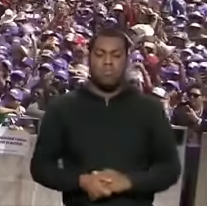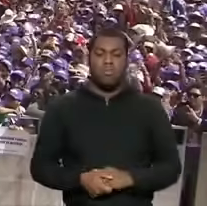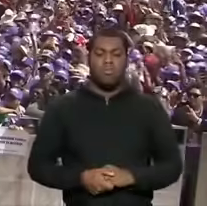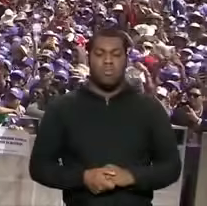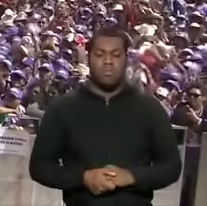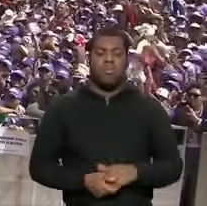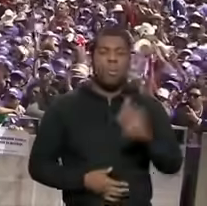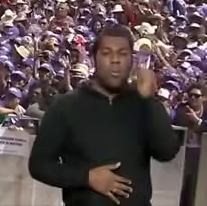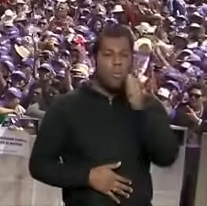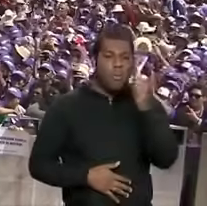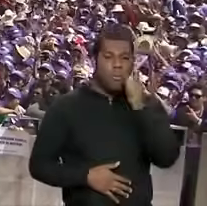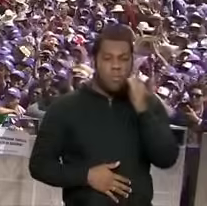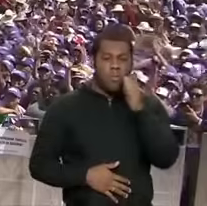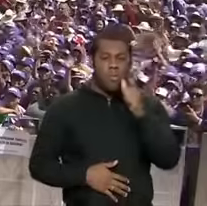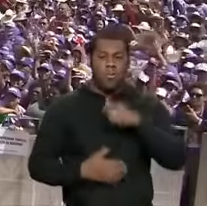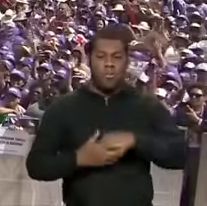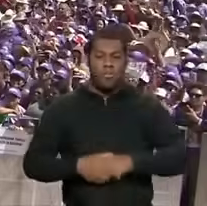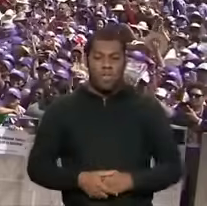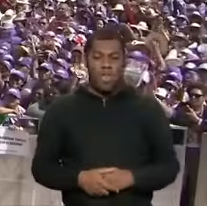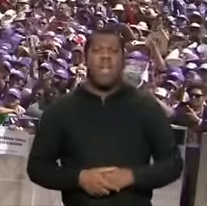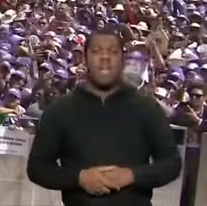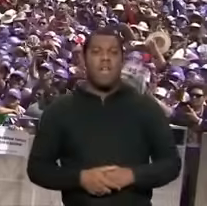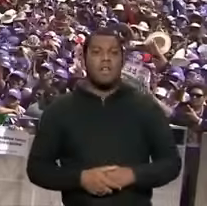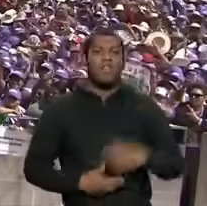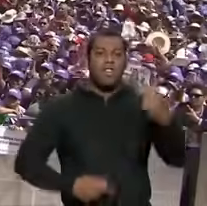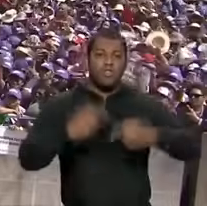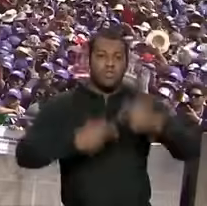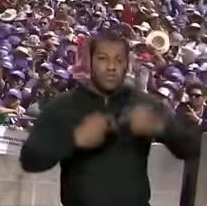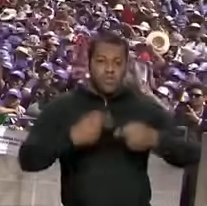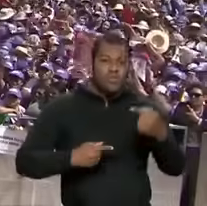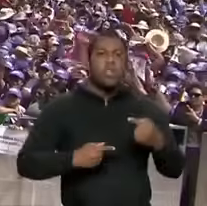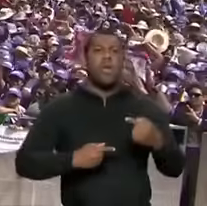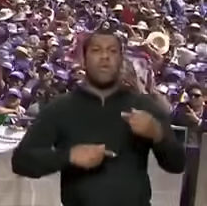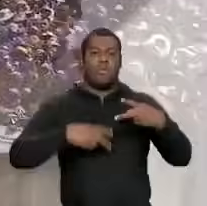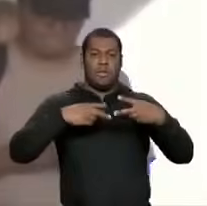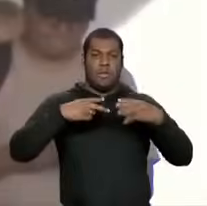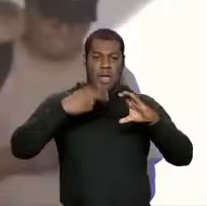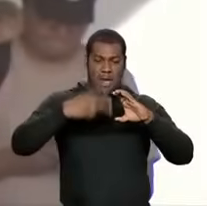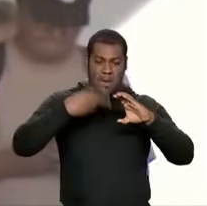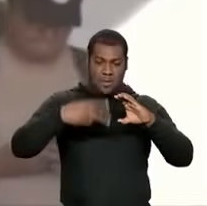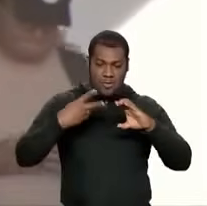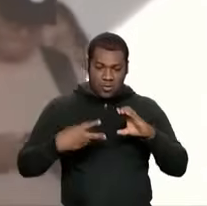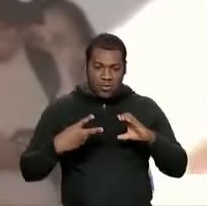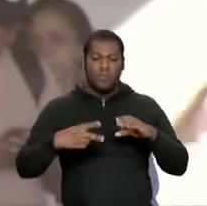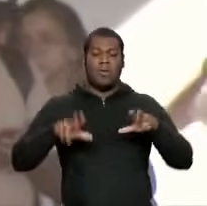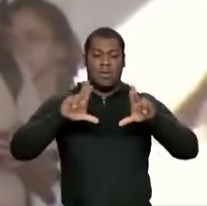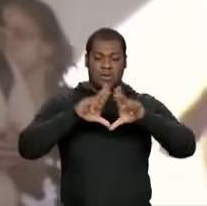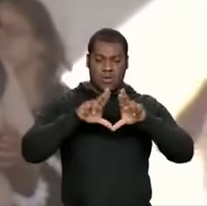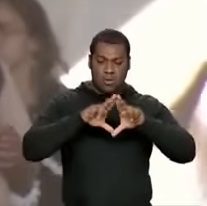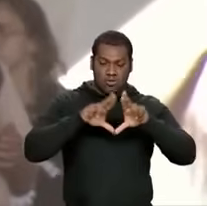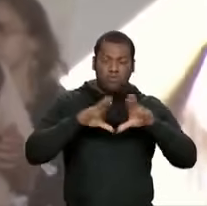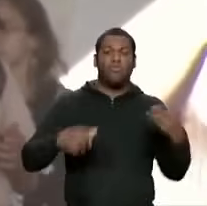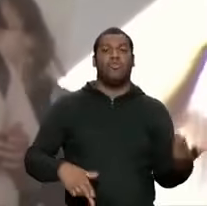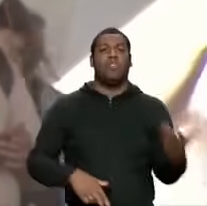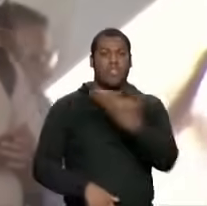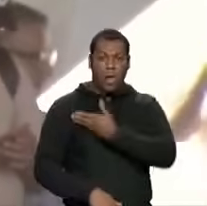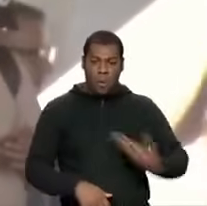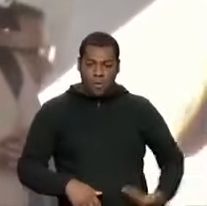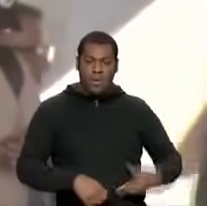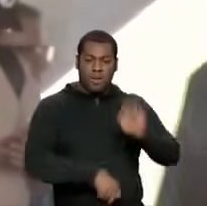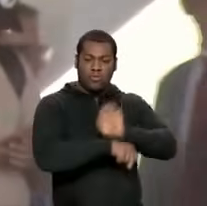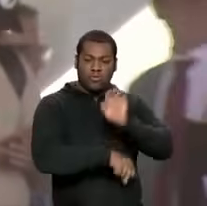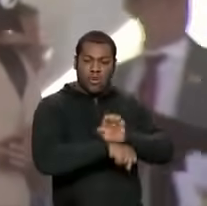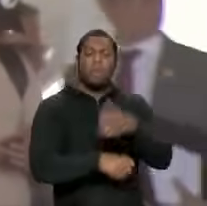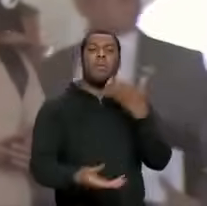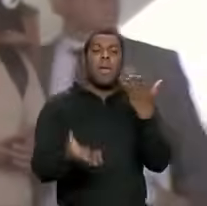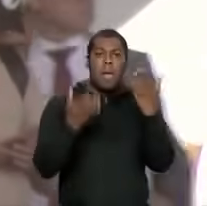essas mulheres conversaram nas câmeras de vereadores nas assembleias legislativas nos governos dos Estados tratando da